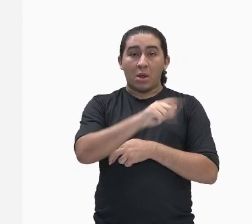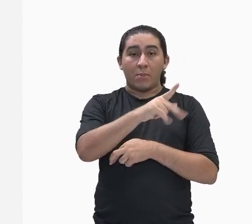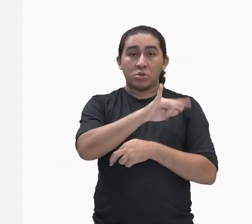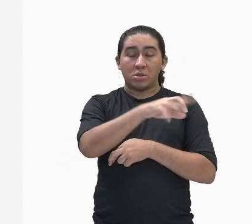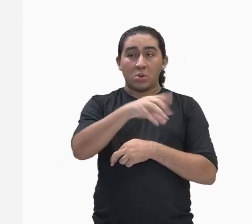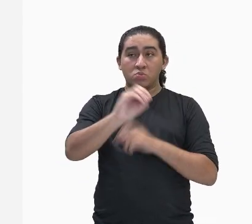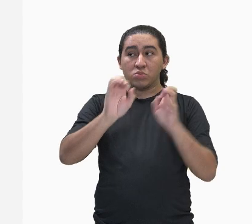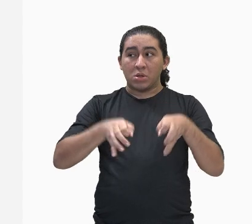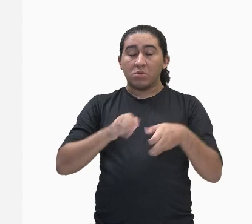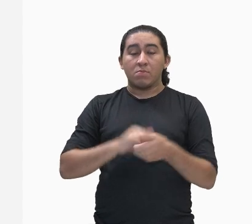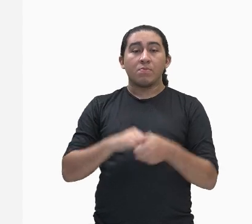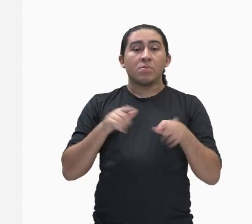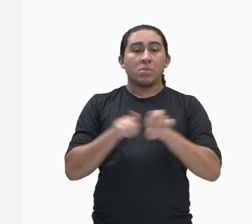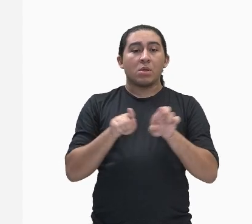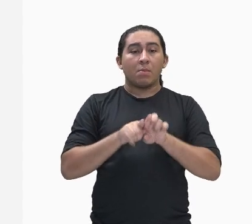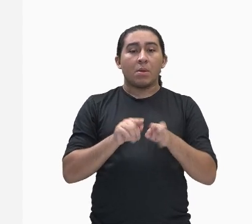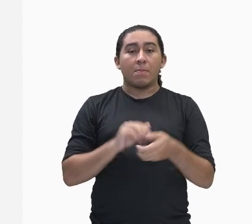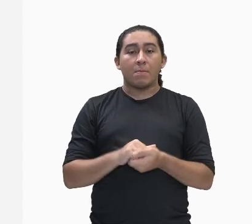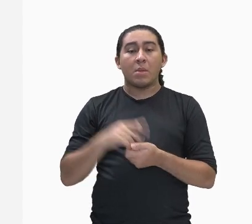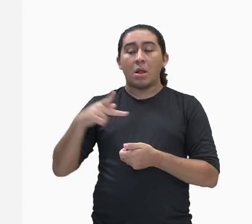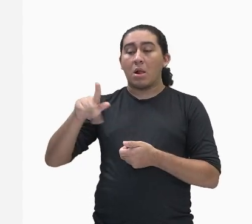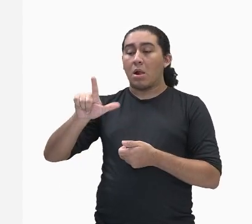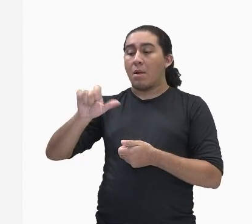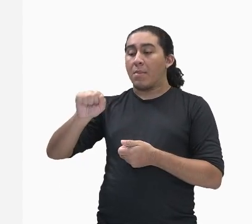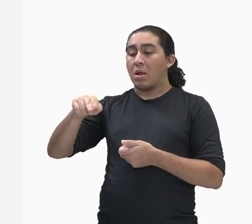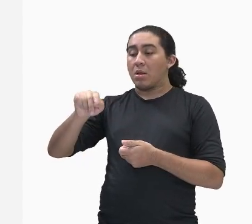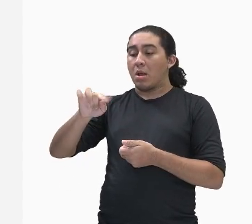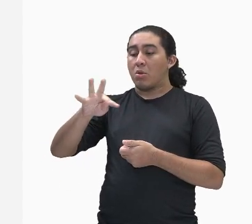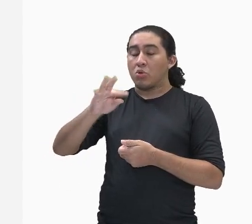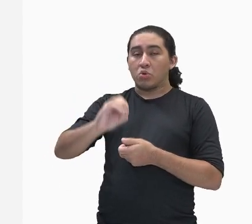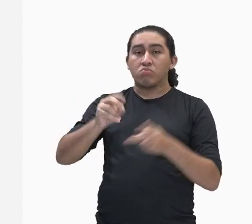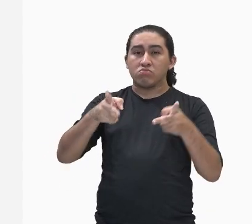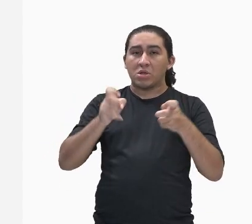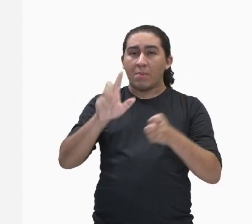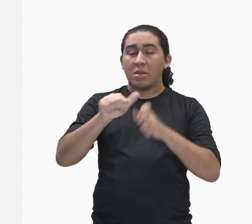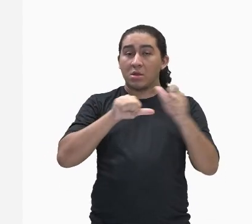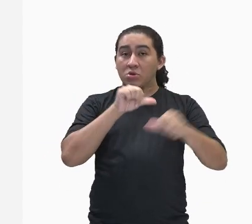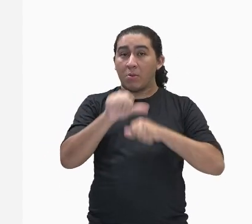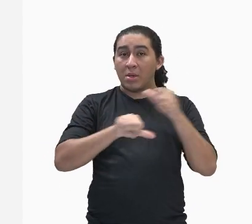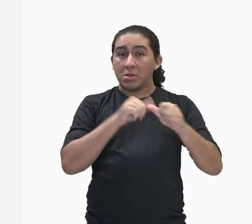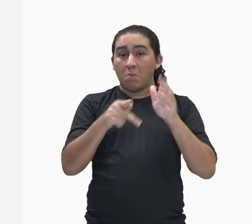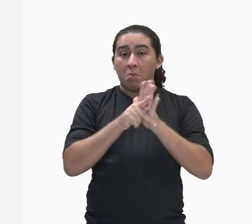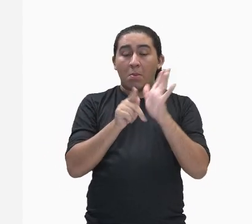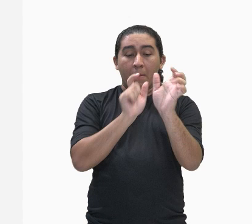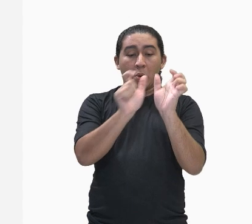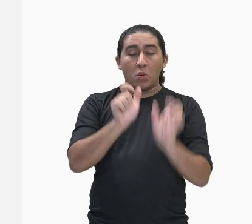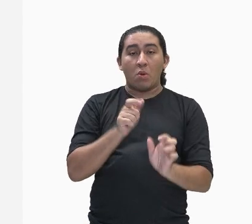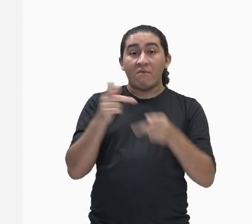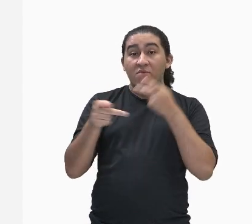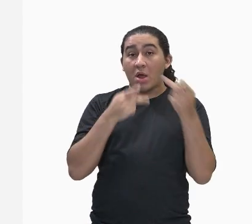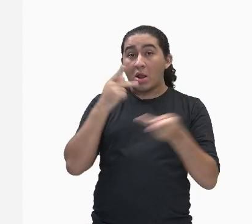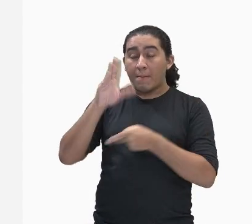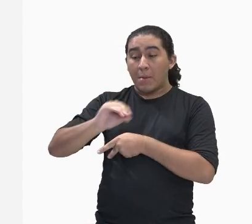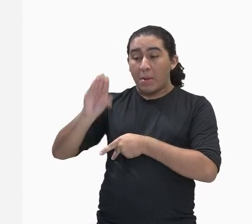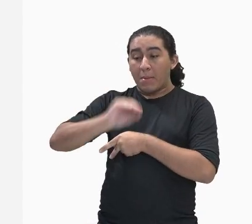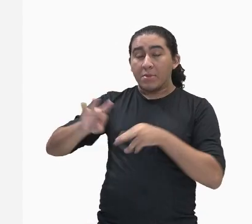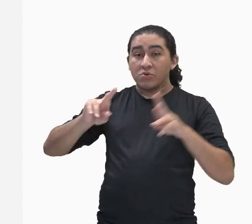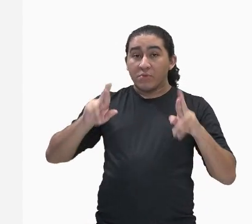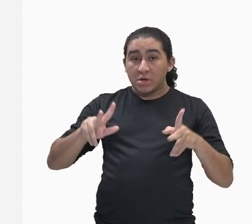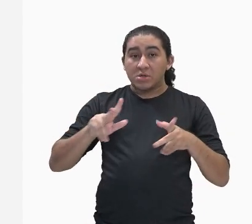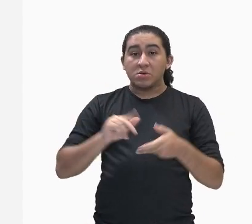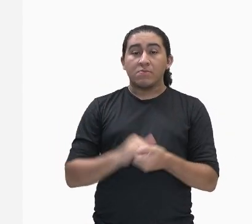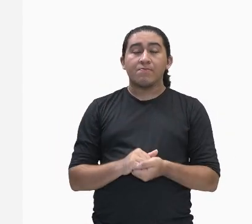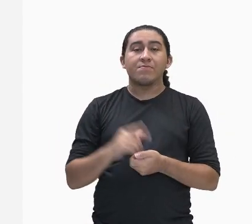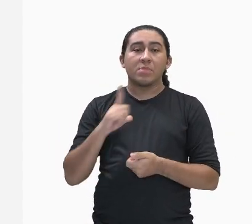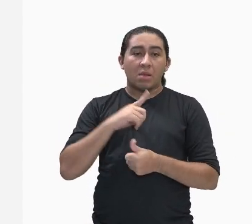Plano mais alto, veja aqui, com alteração de pronúncia, plano mais alto, ó. Então, houve